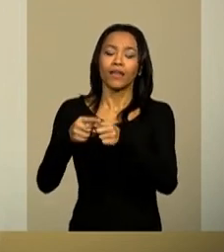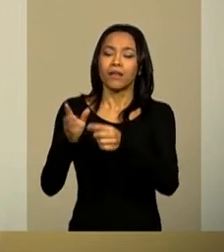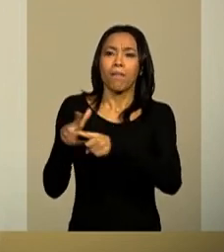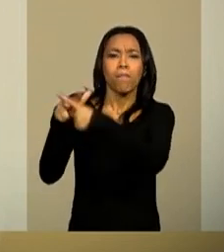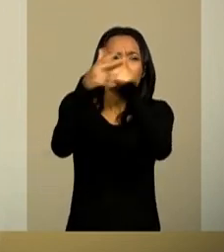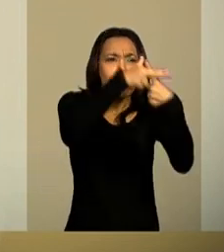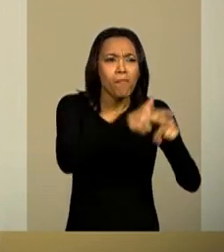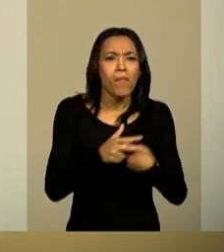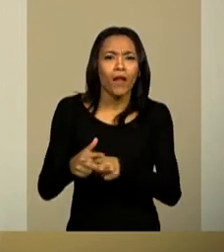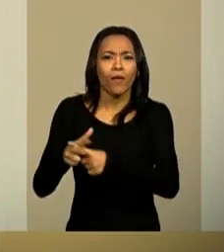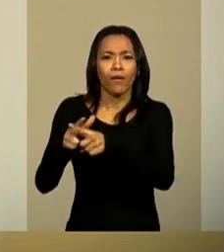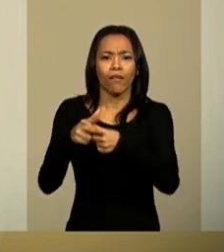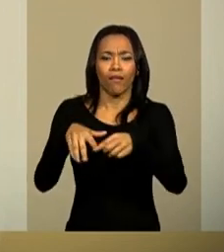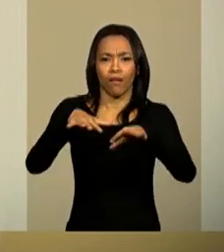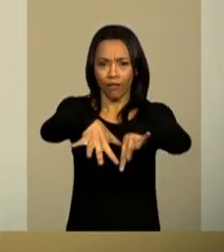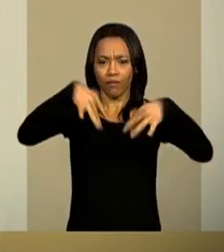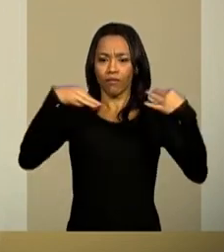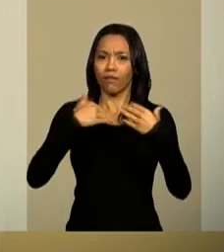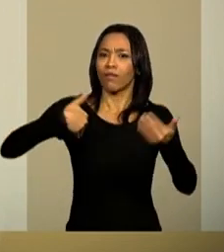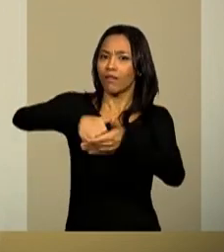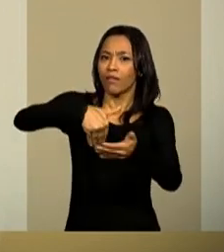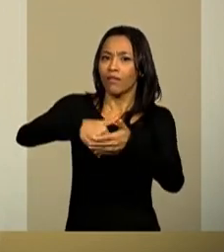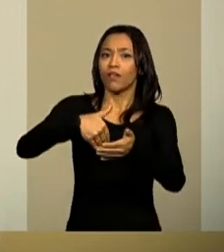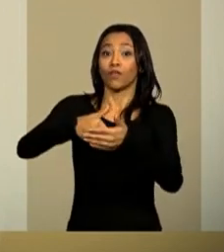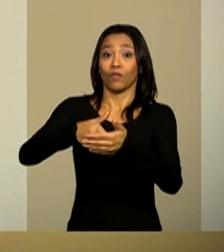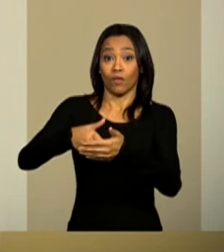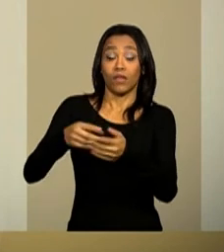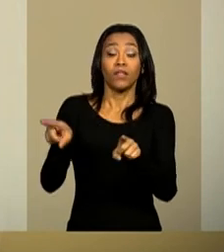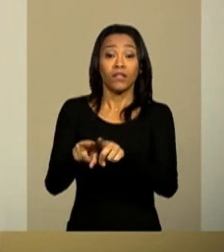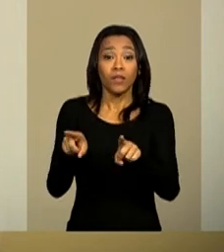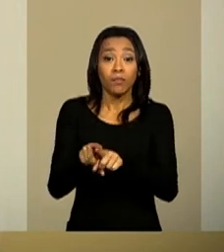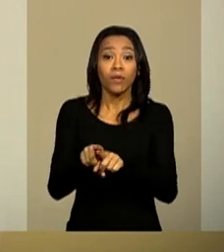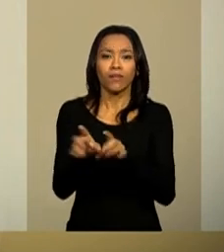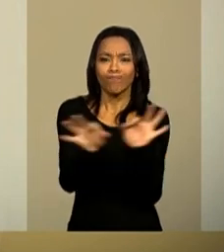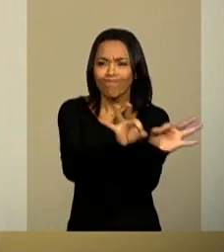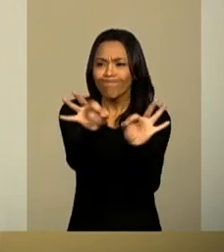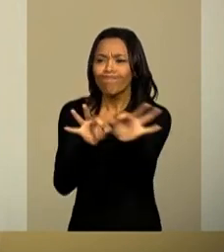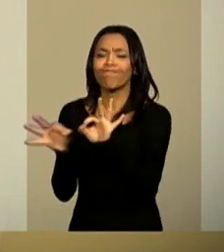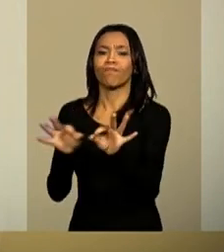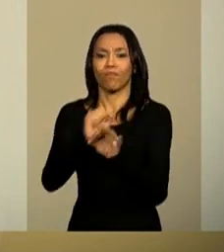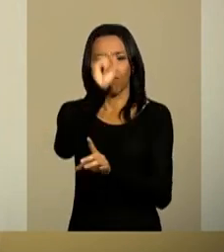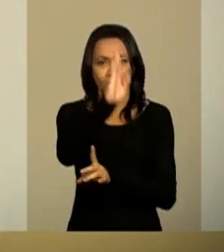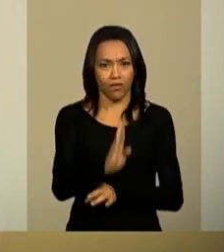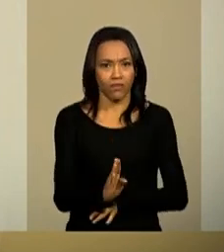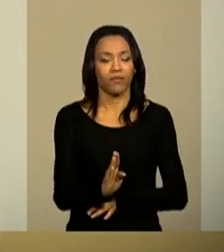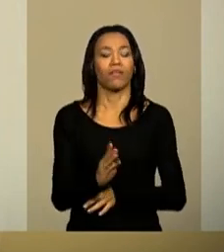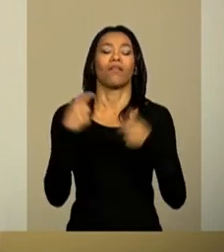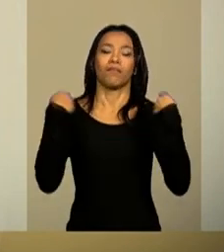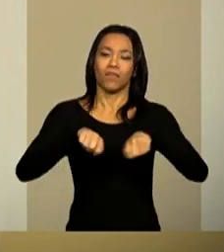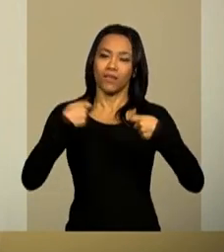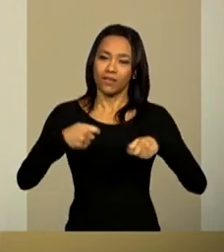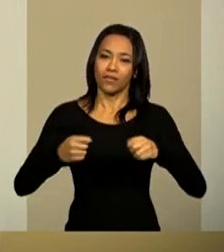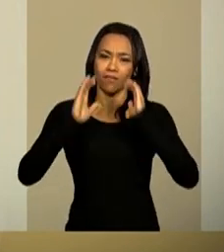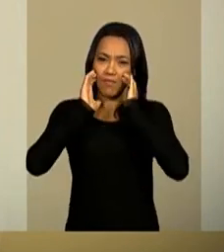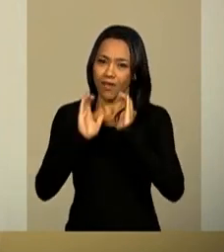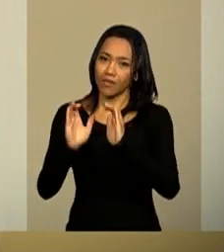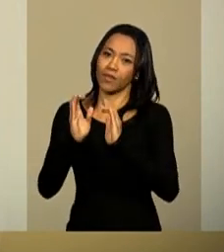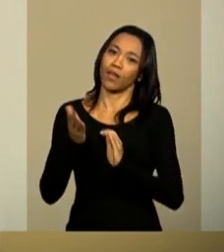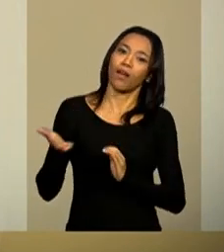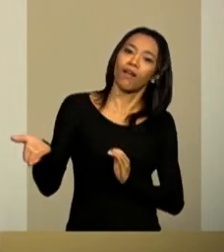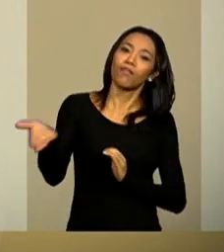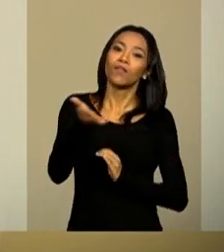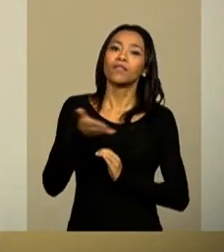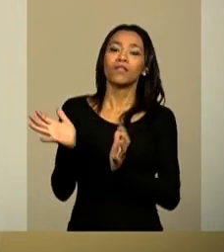nossa estrutura do futebol e das relações que regem nosso esporte. O Brasil precisa retribuir a vocês e